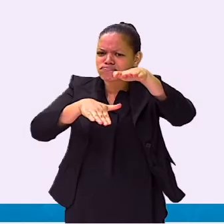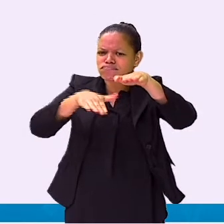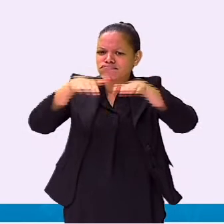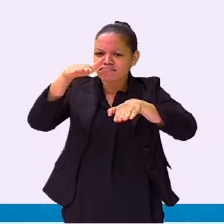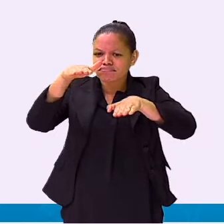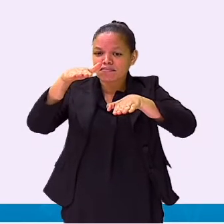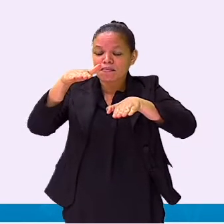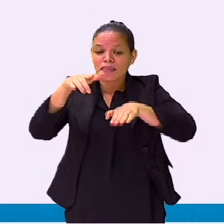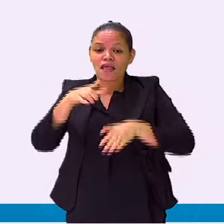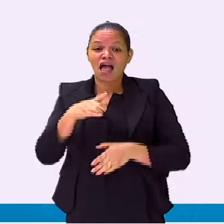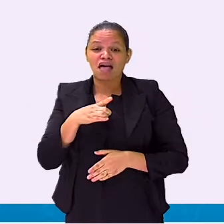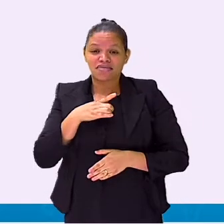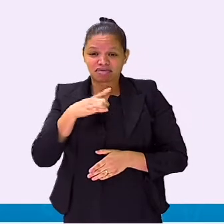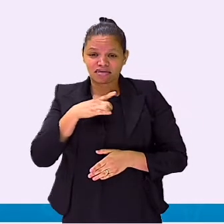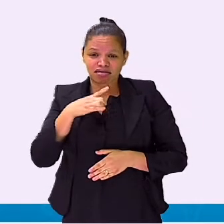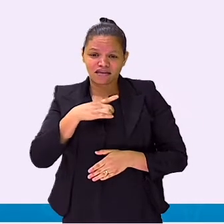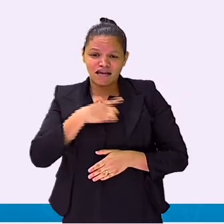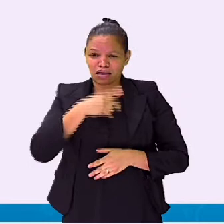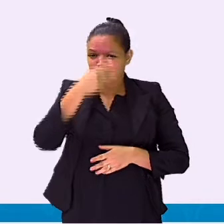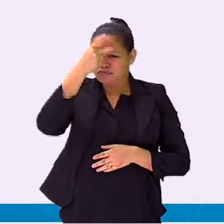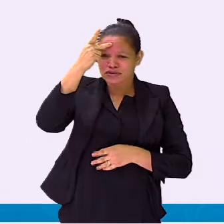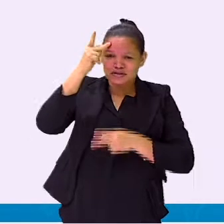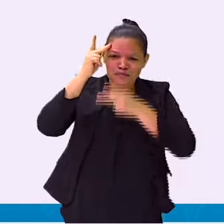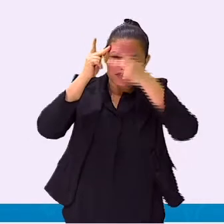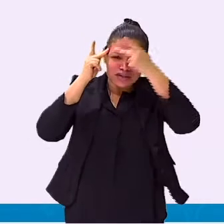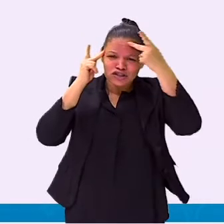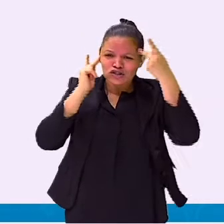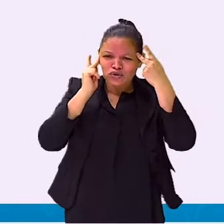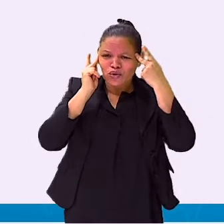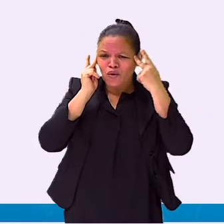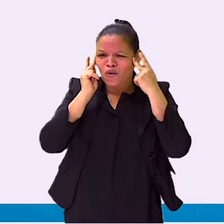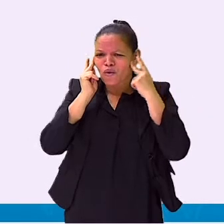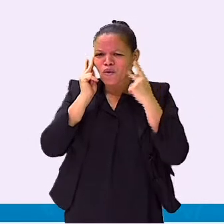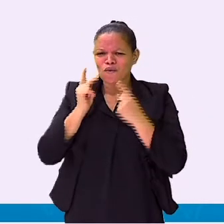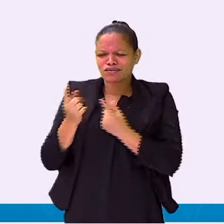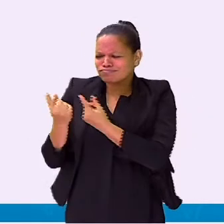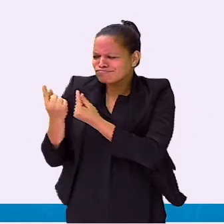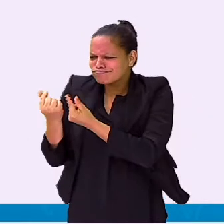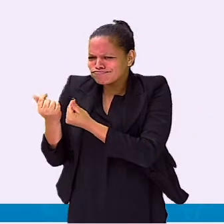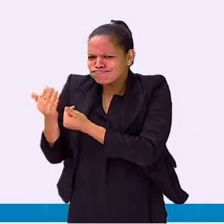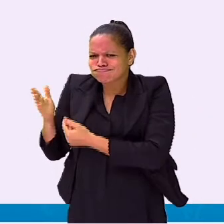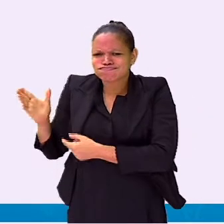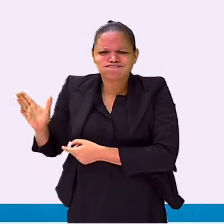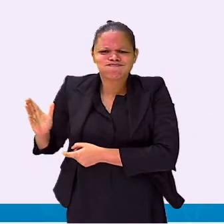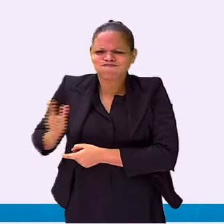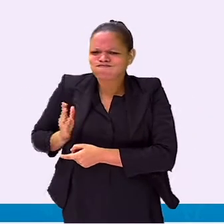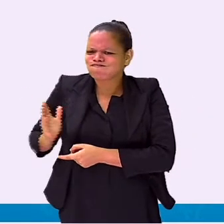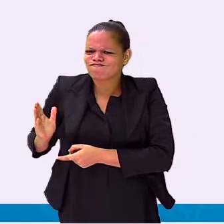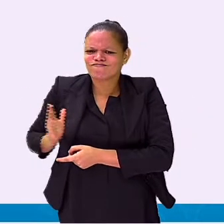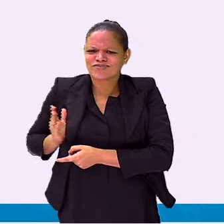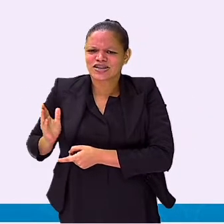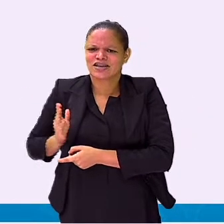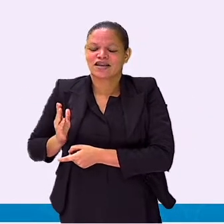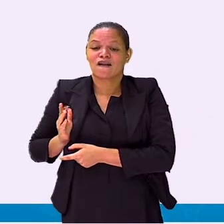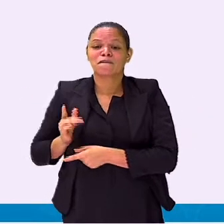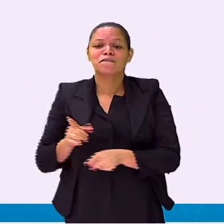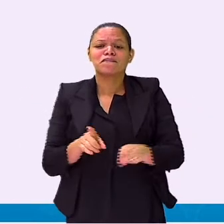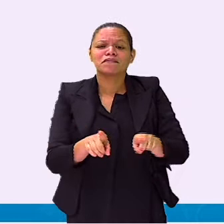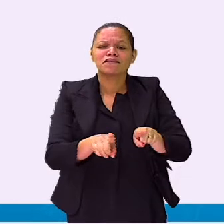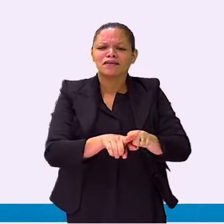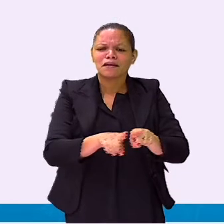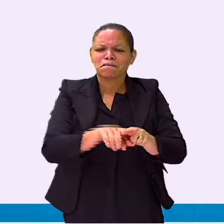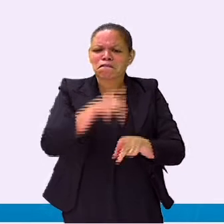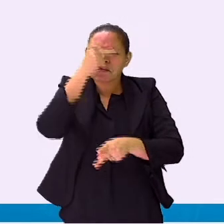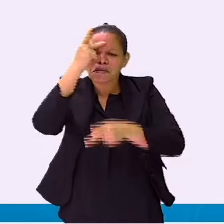temos quadras esportivas, uma piscina ali para convívio geral. E já assim separado por uma